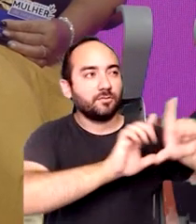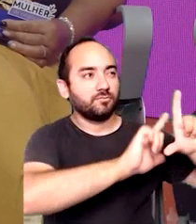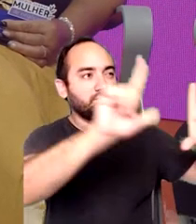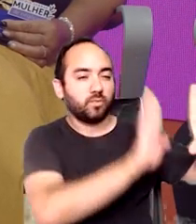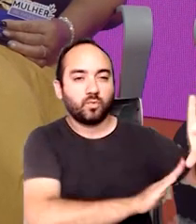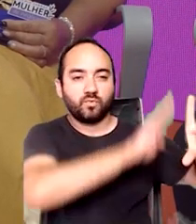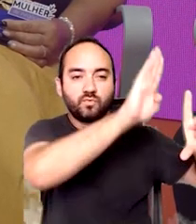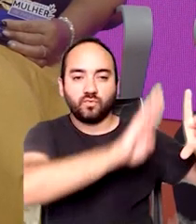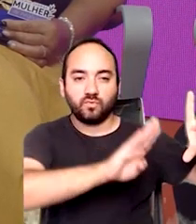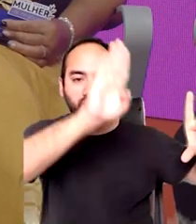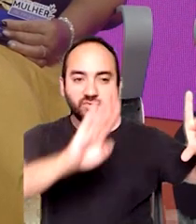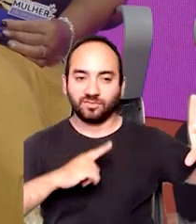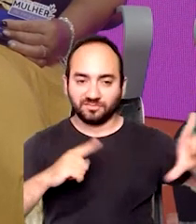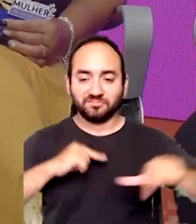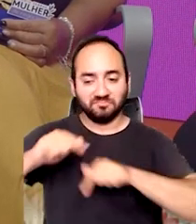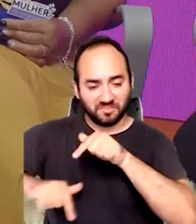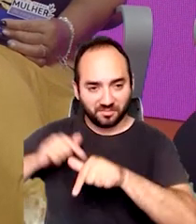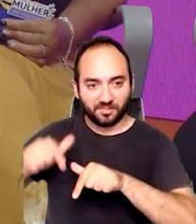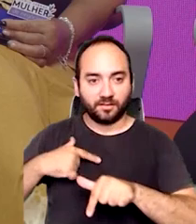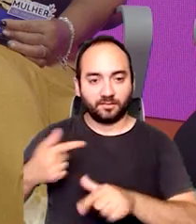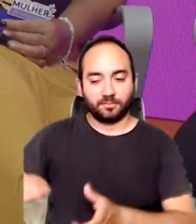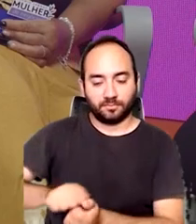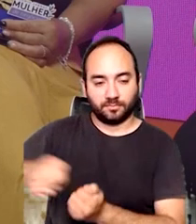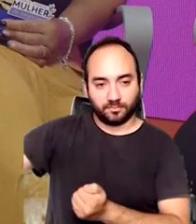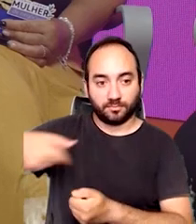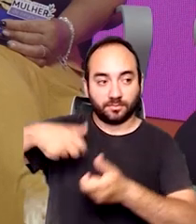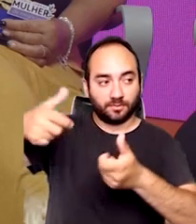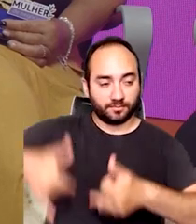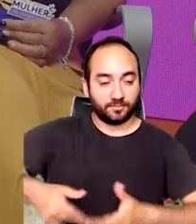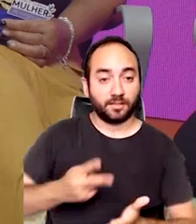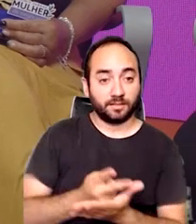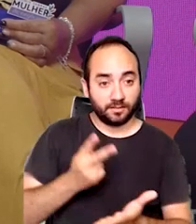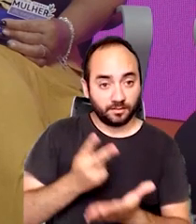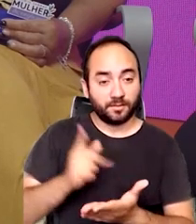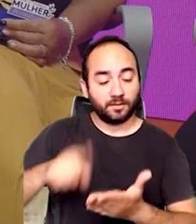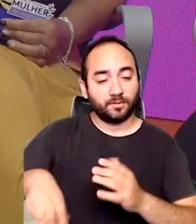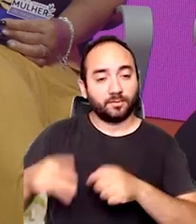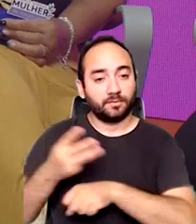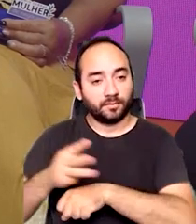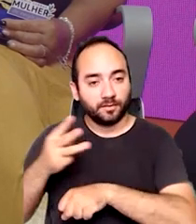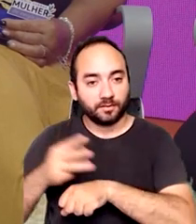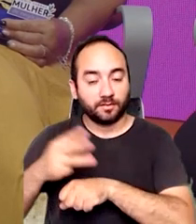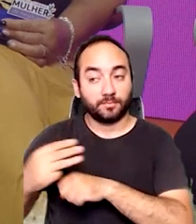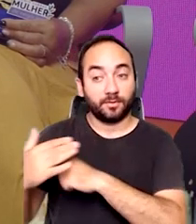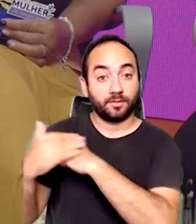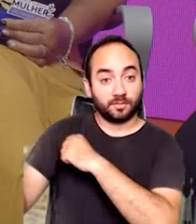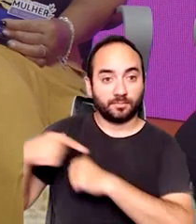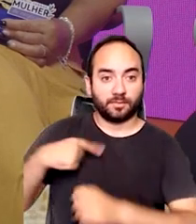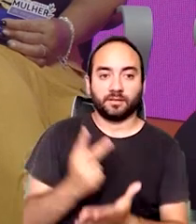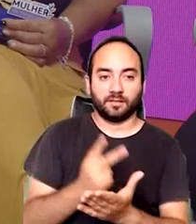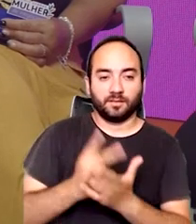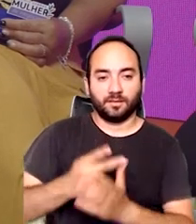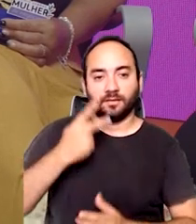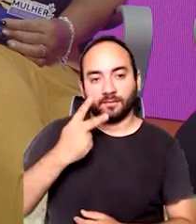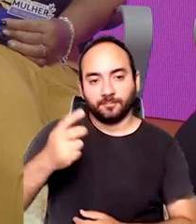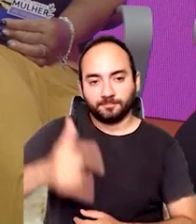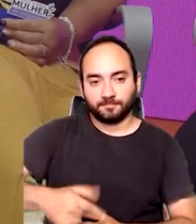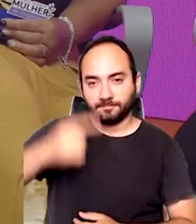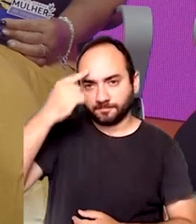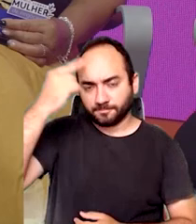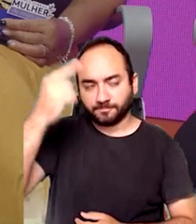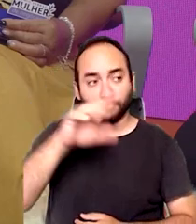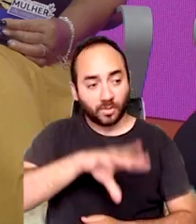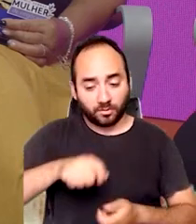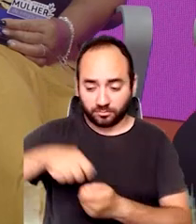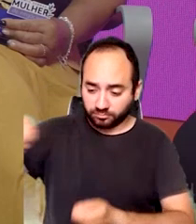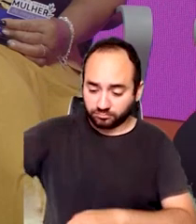assim foi indo vim com a minha malinha comecei a colocar as coisas na mala e aí sempre através do WhatsApp quando os clientes entravam em contato eu sempre falo olha eu levo